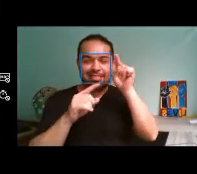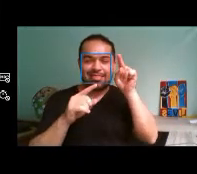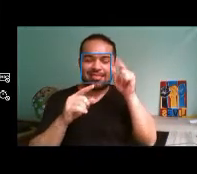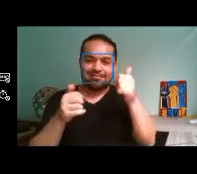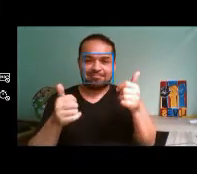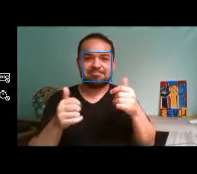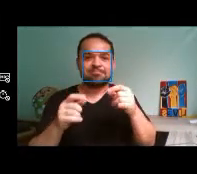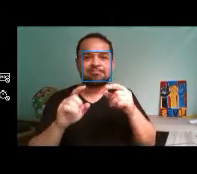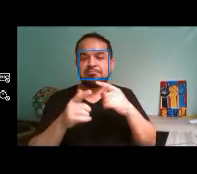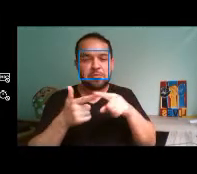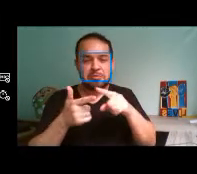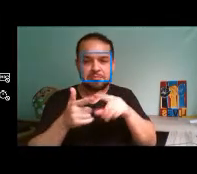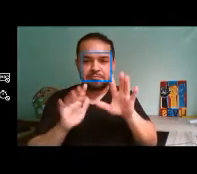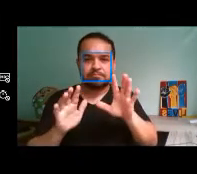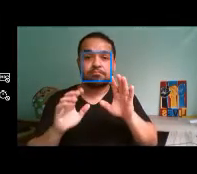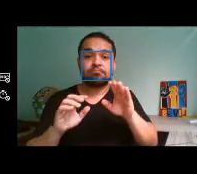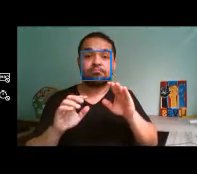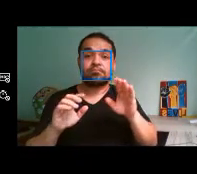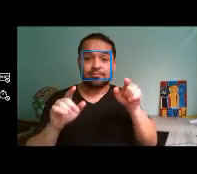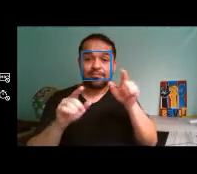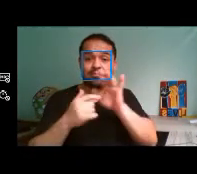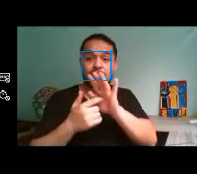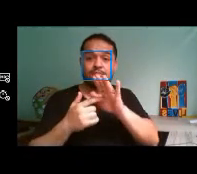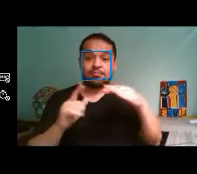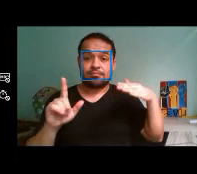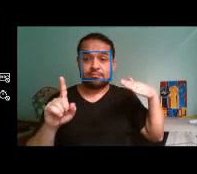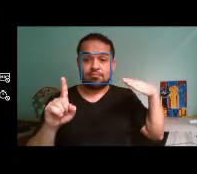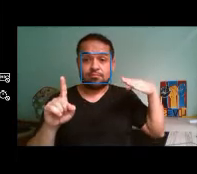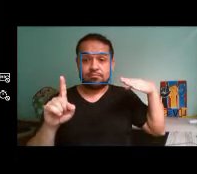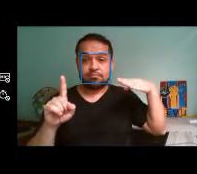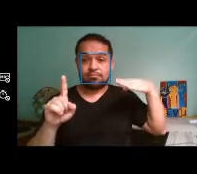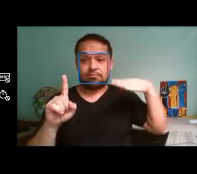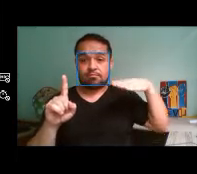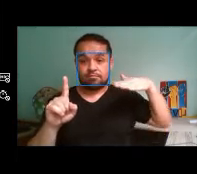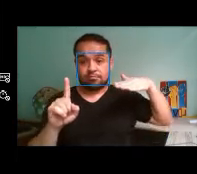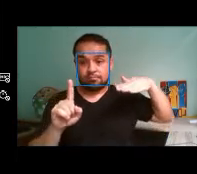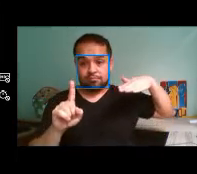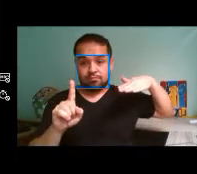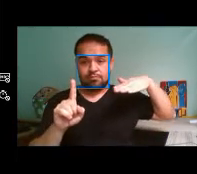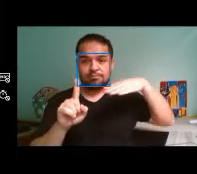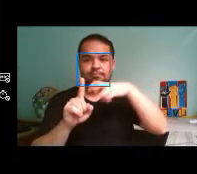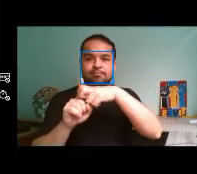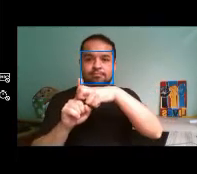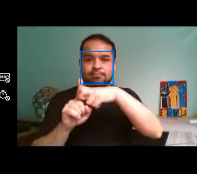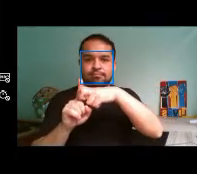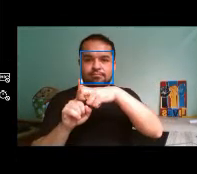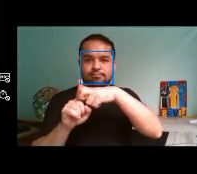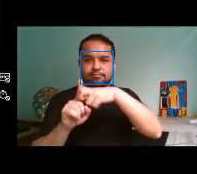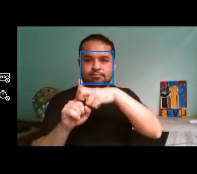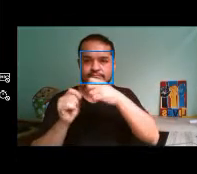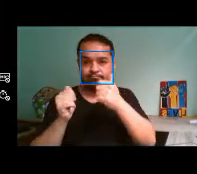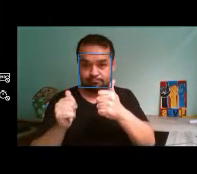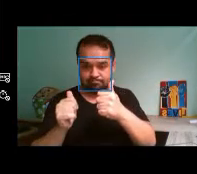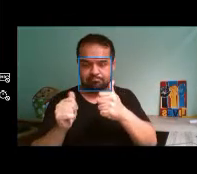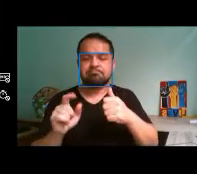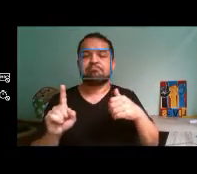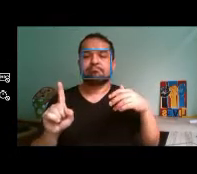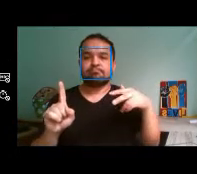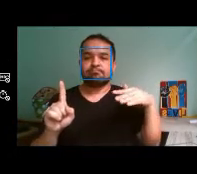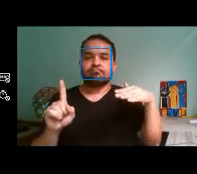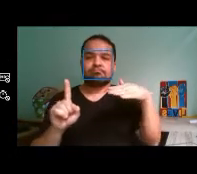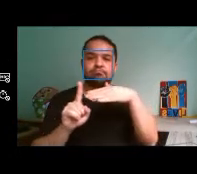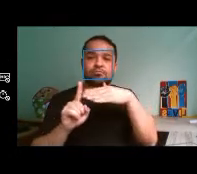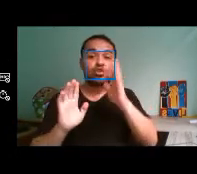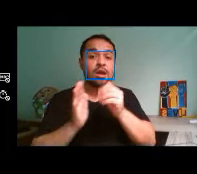Ficou meio feio ali, né? Os pontinhos, mas tudo bem. Então veja, é assim que eu transcrevo essa